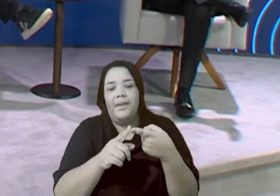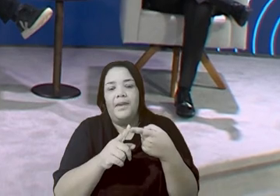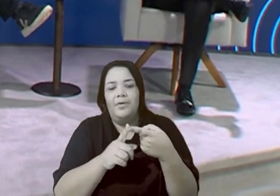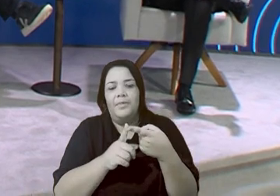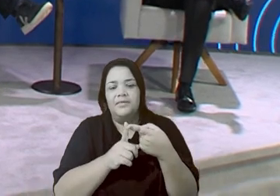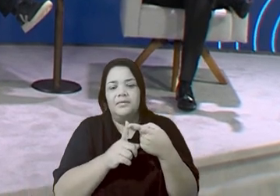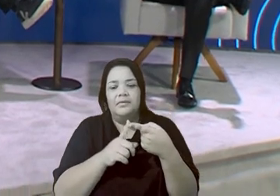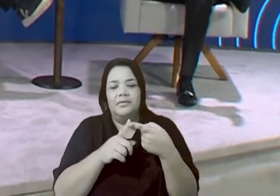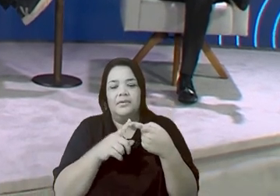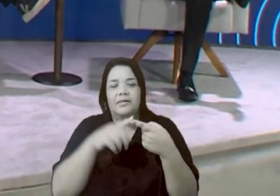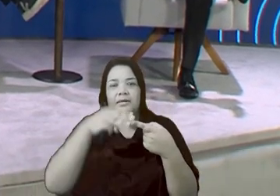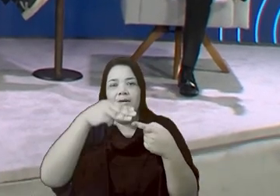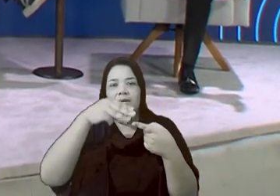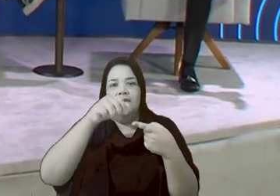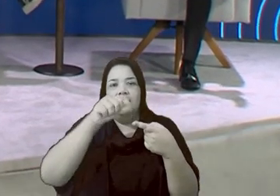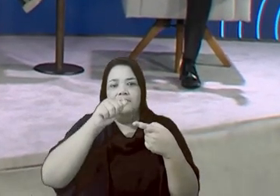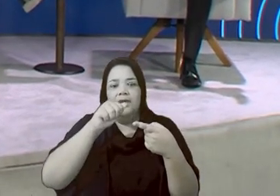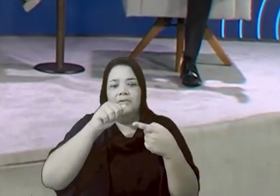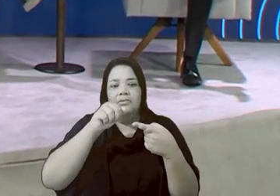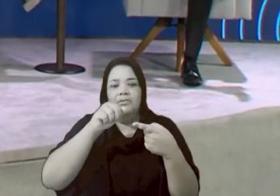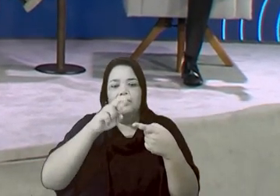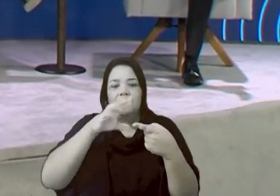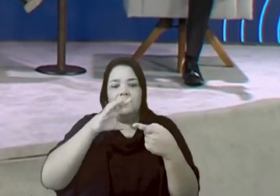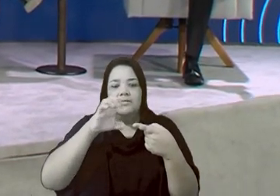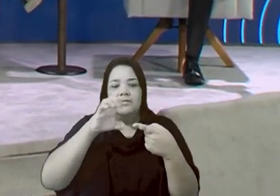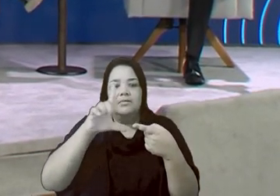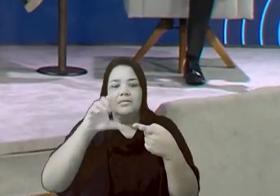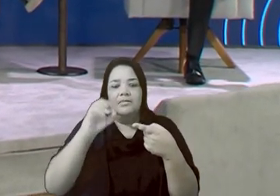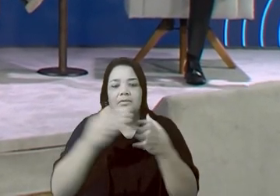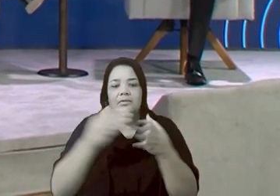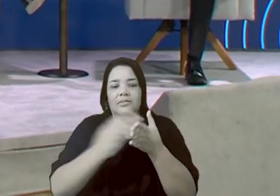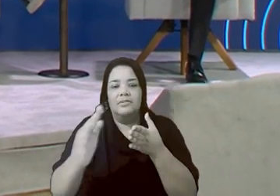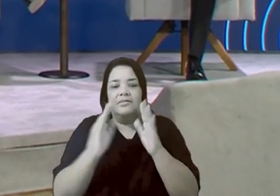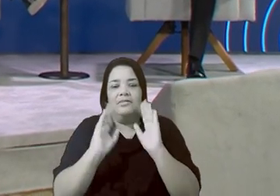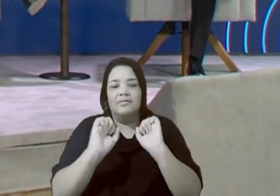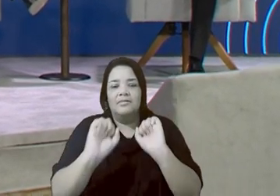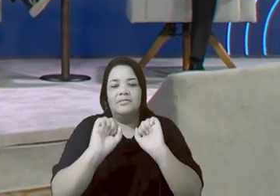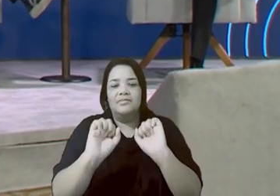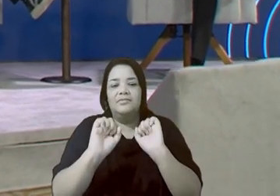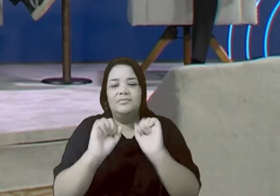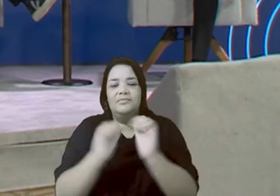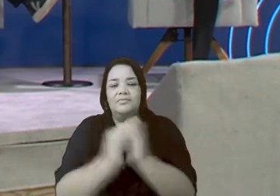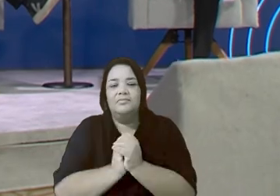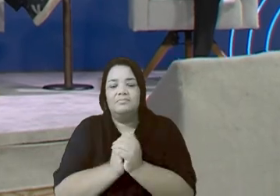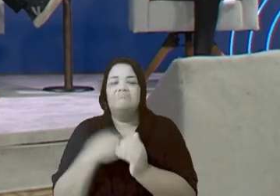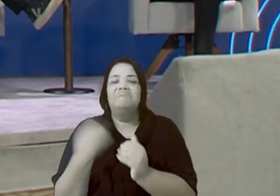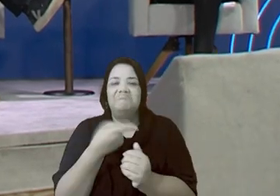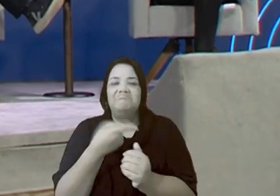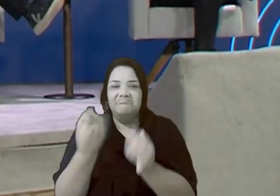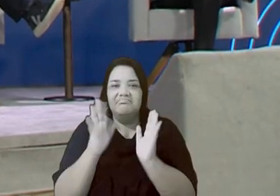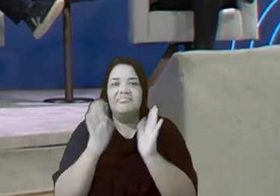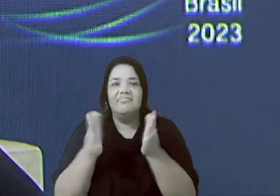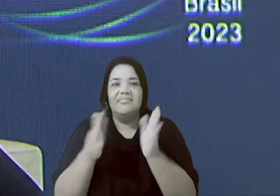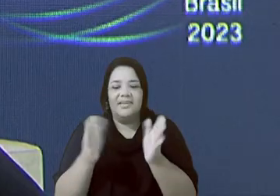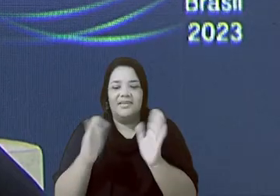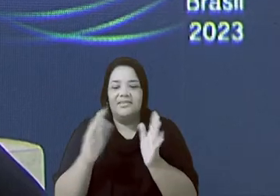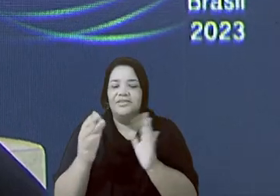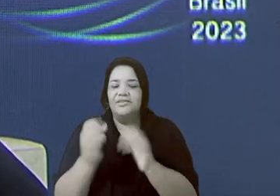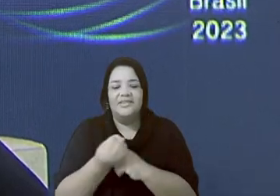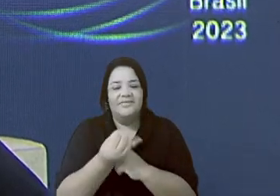acho que como Dantas colocou já passou por várias arrebentações né a gente viveu um pouco de tudo e